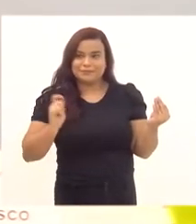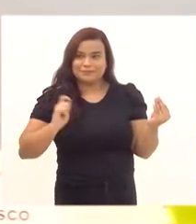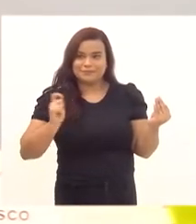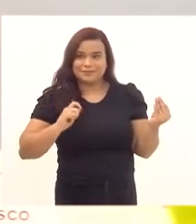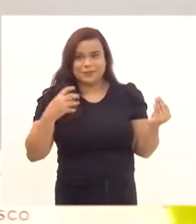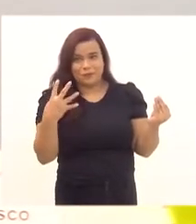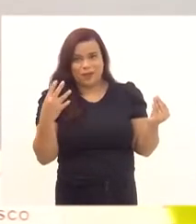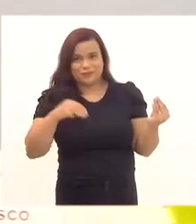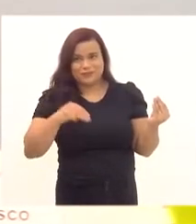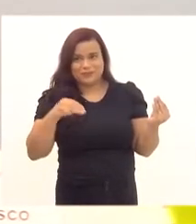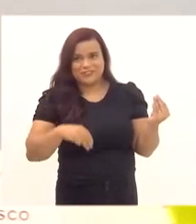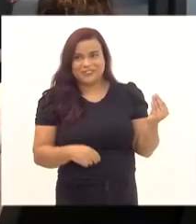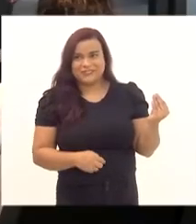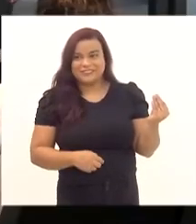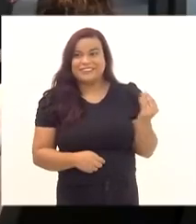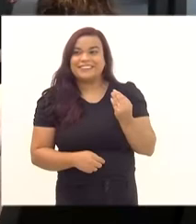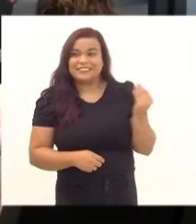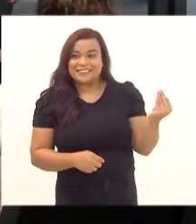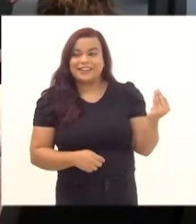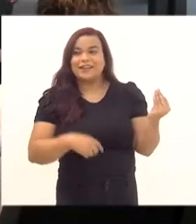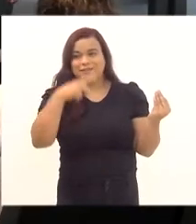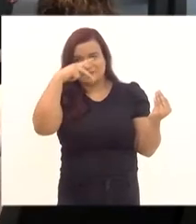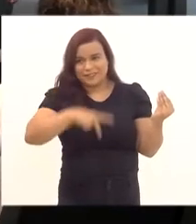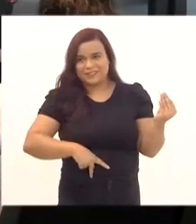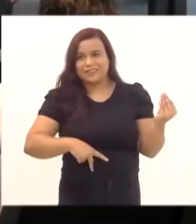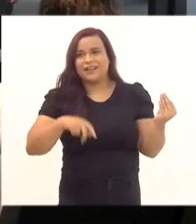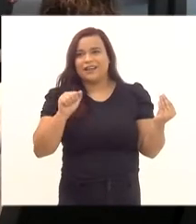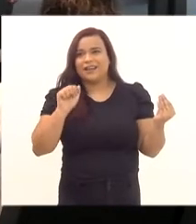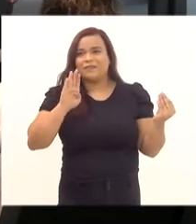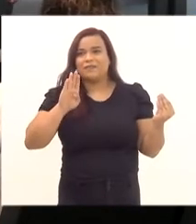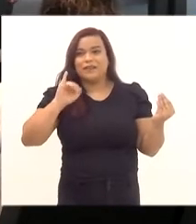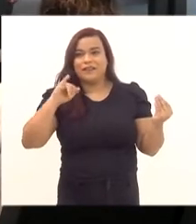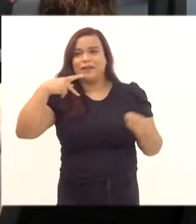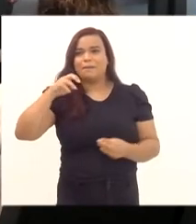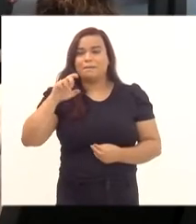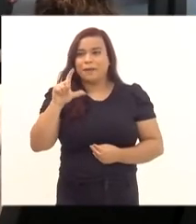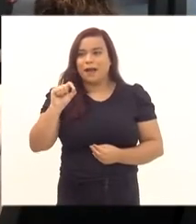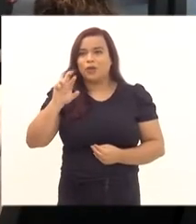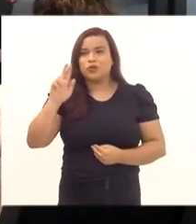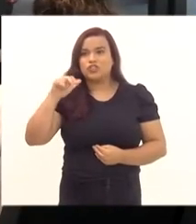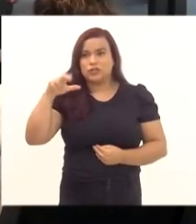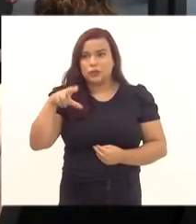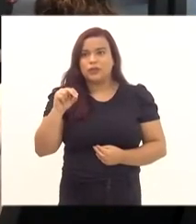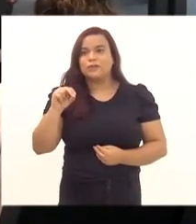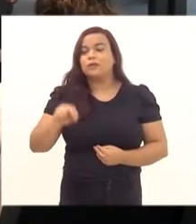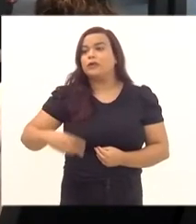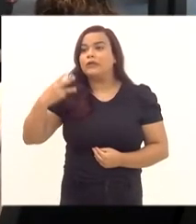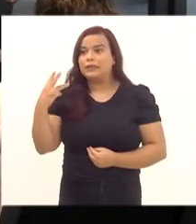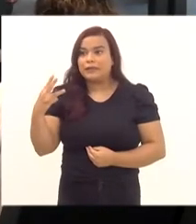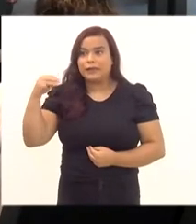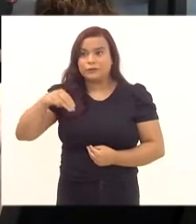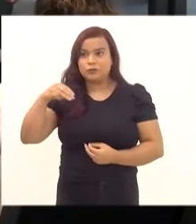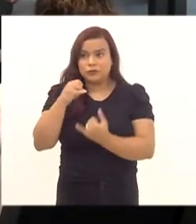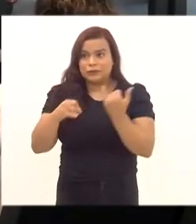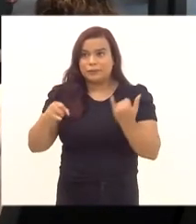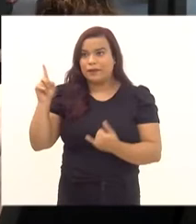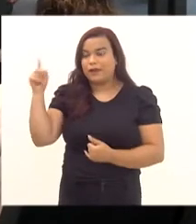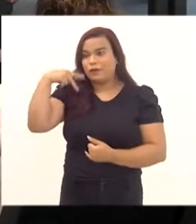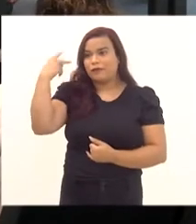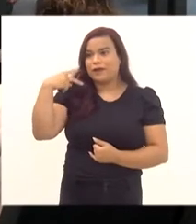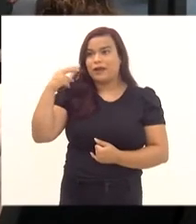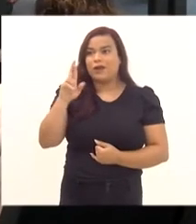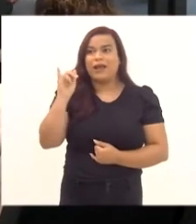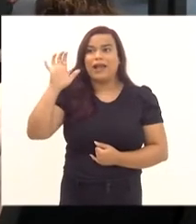de quatro para o nosso querido presidente da Bey Paulo Jerônimo e três minutos e meio por nosso Vereador Reymond e em